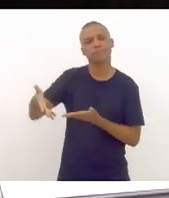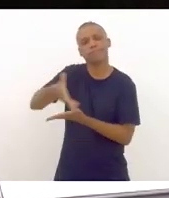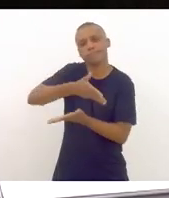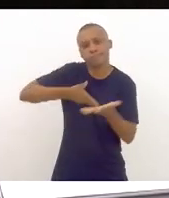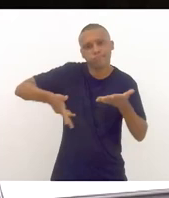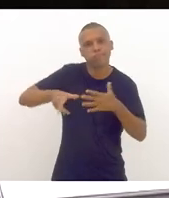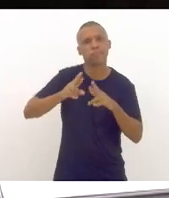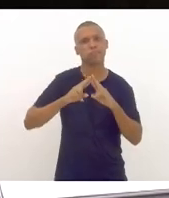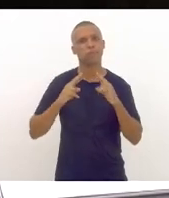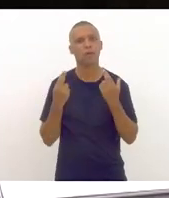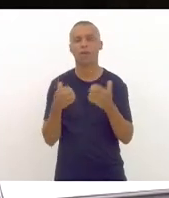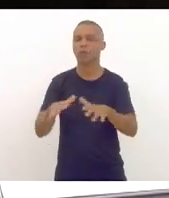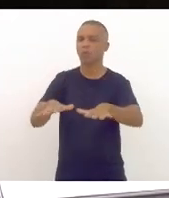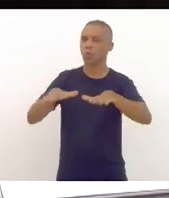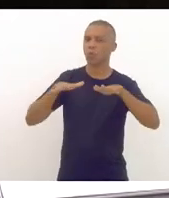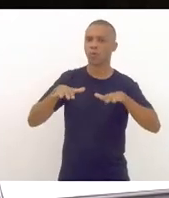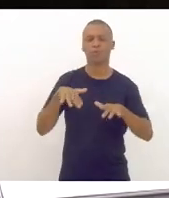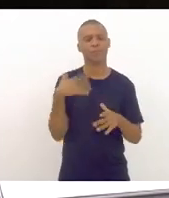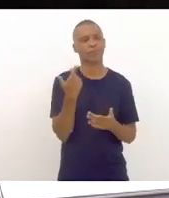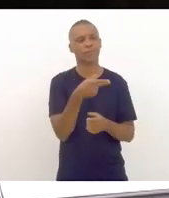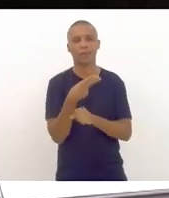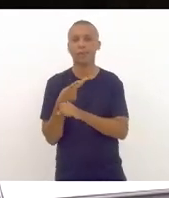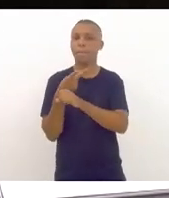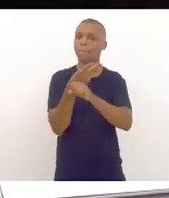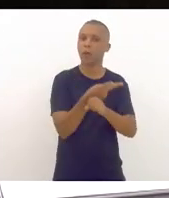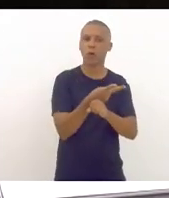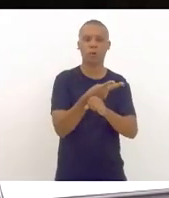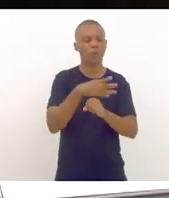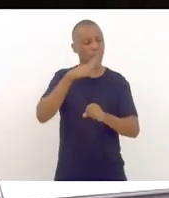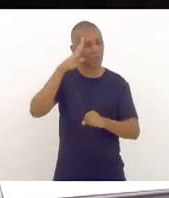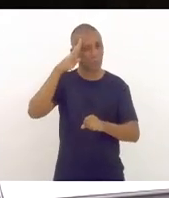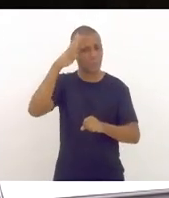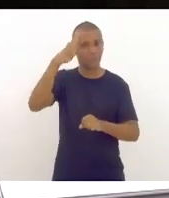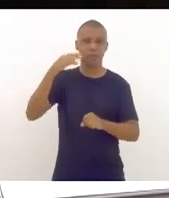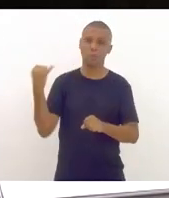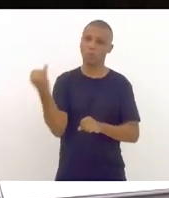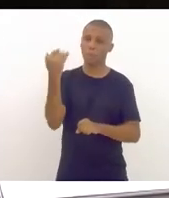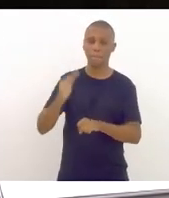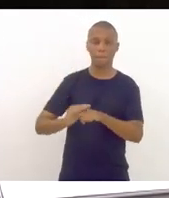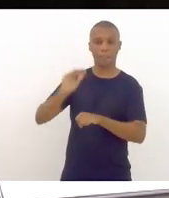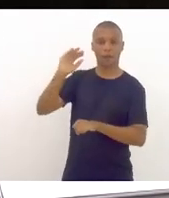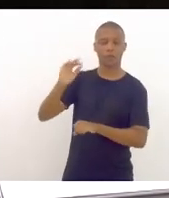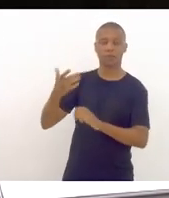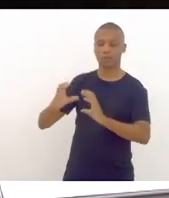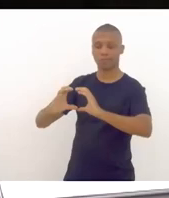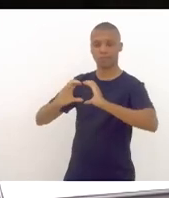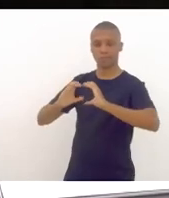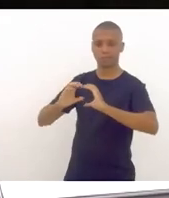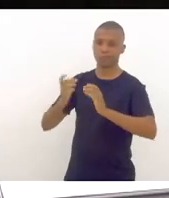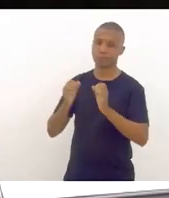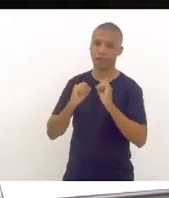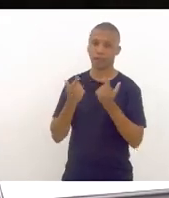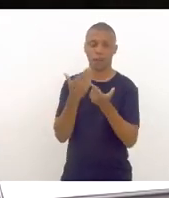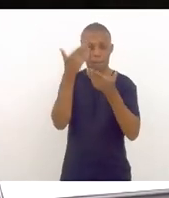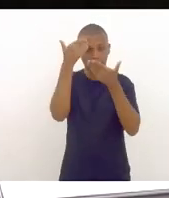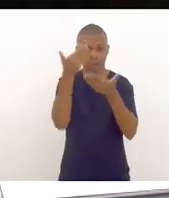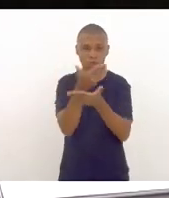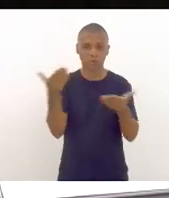onde você está sendo agraciado com a maior honraria dessa casa legislativa. Obrigado a todos e fico com